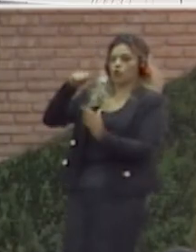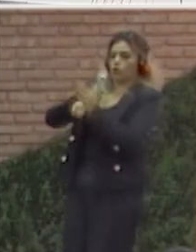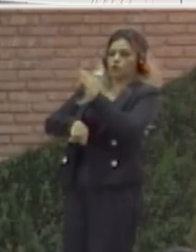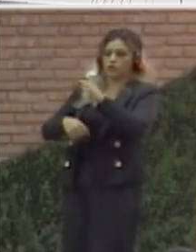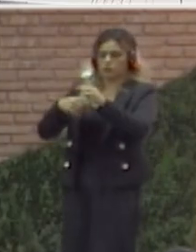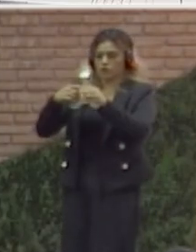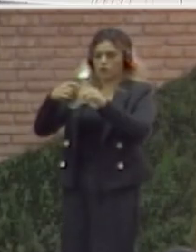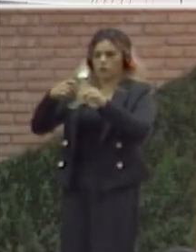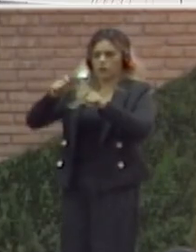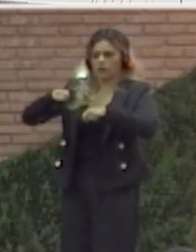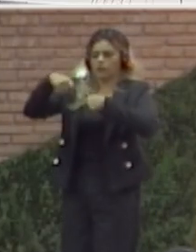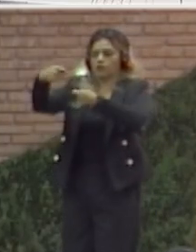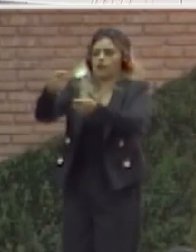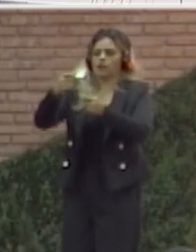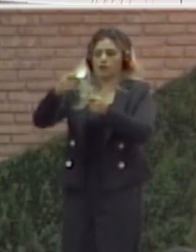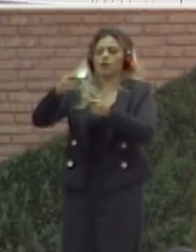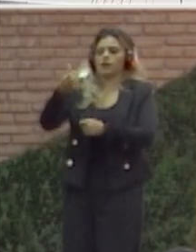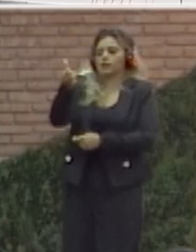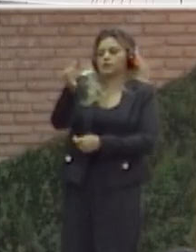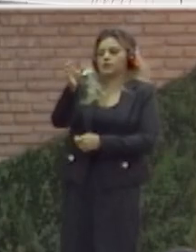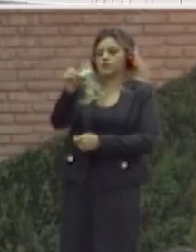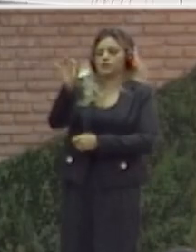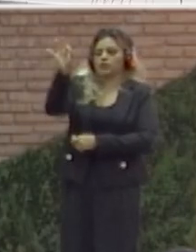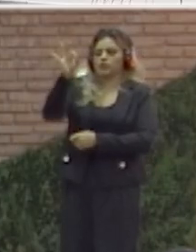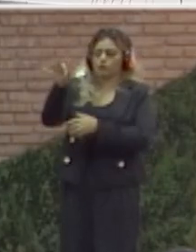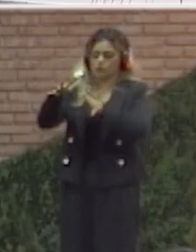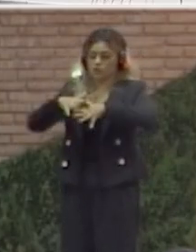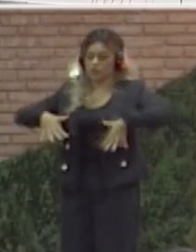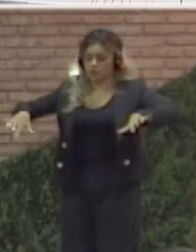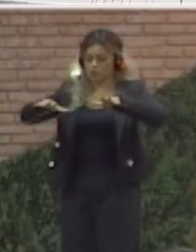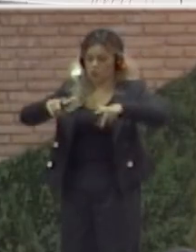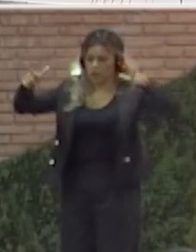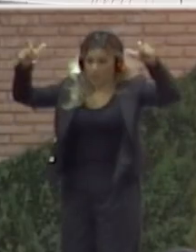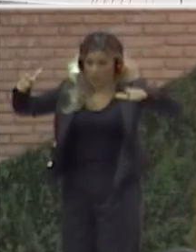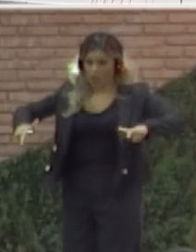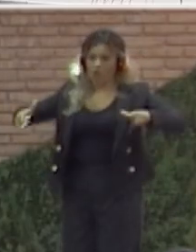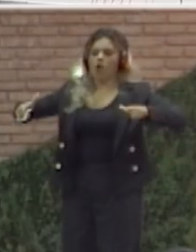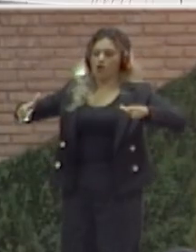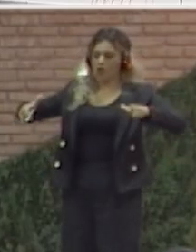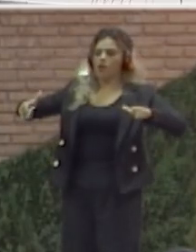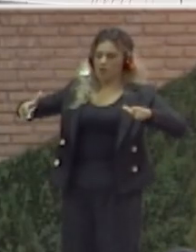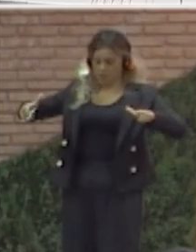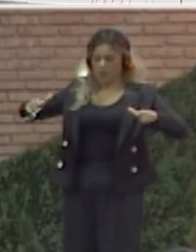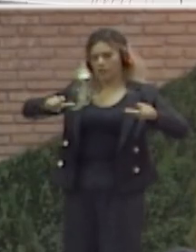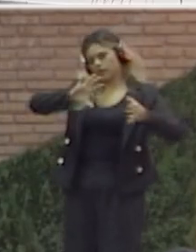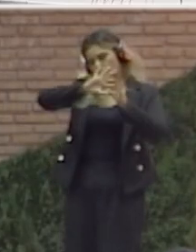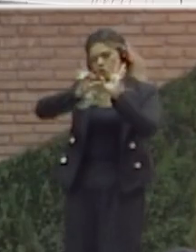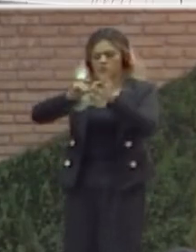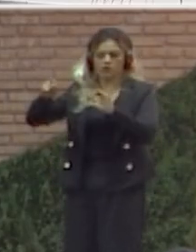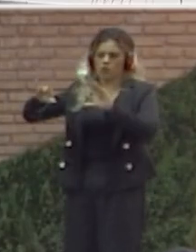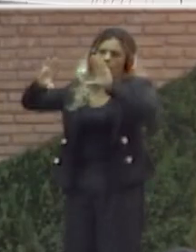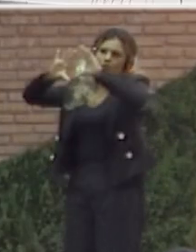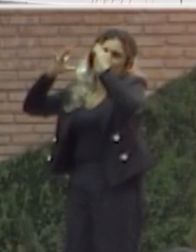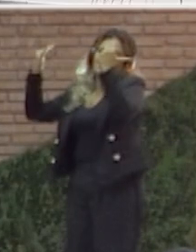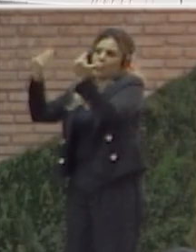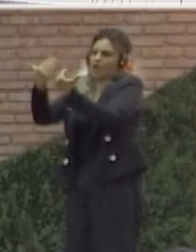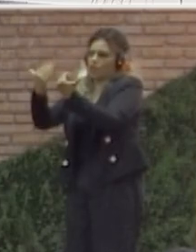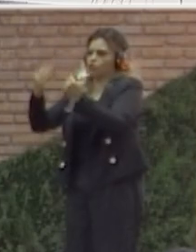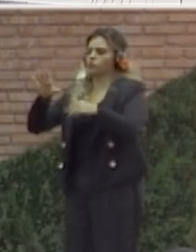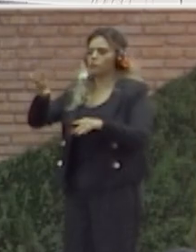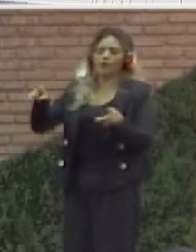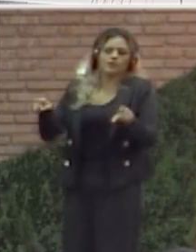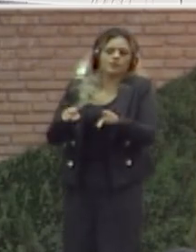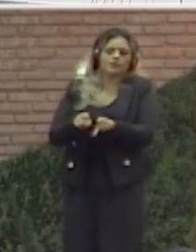entregar 60% do Parque Olímpico. Então, não só em termos de estádios, mas a gente tinha